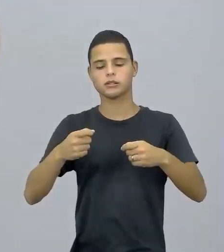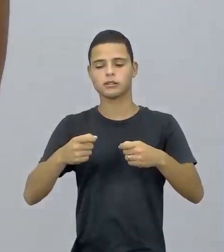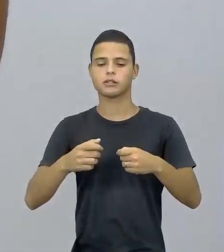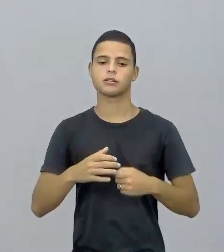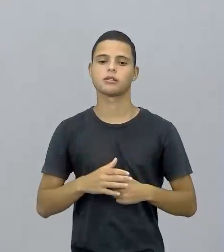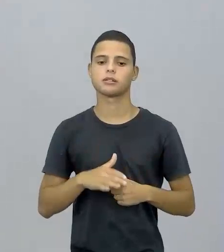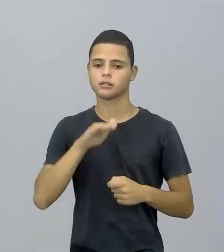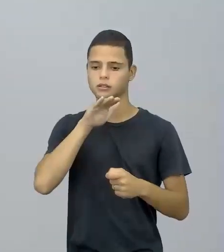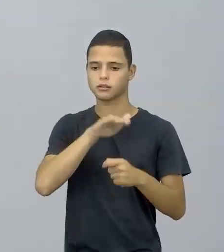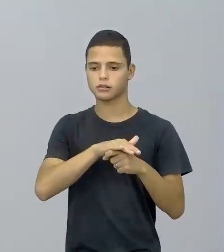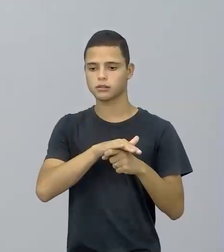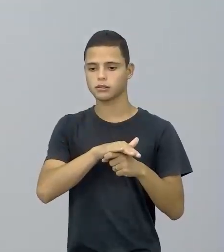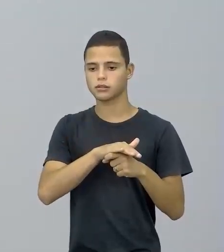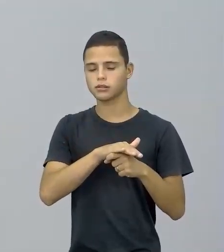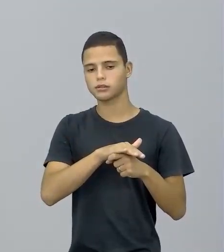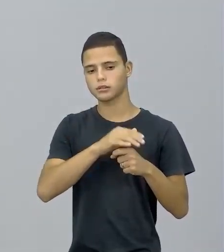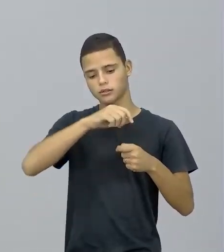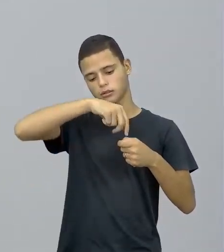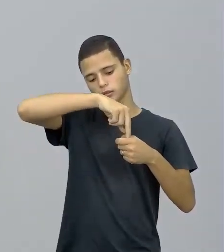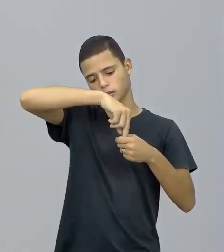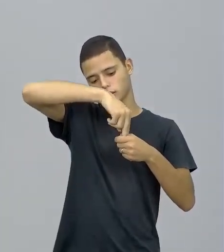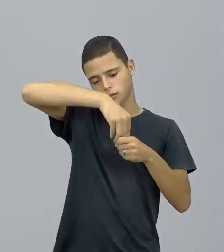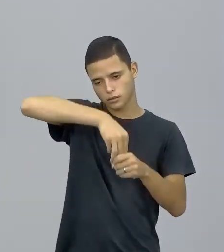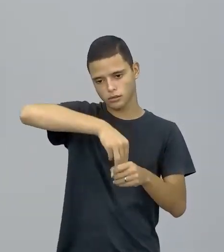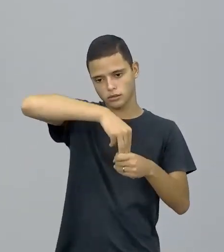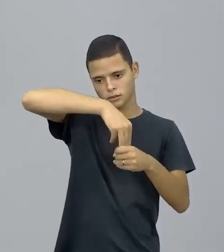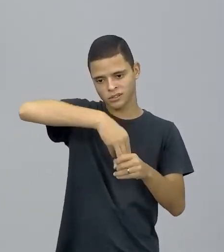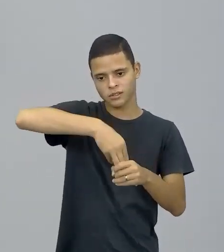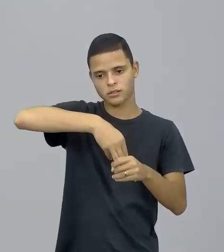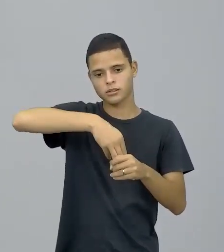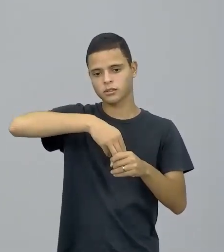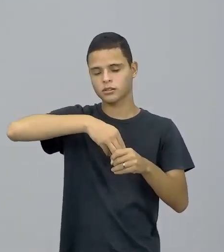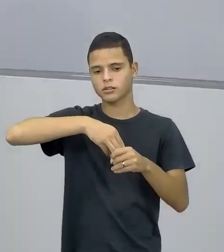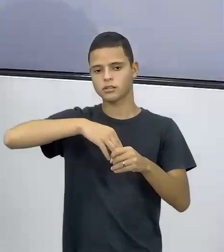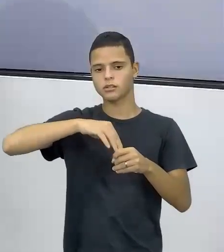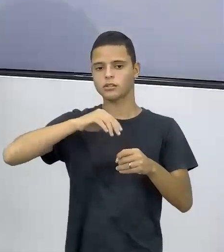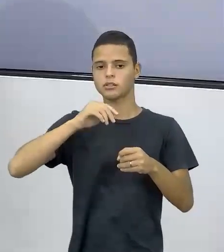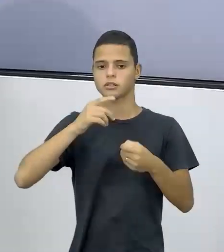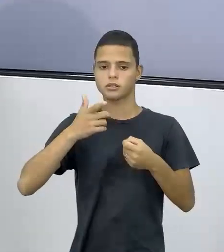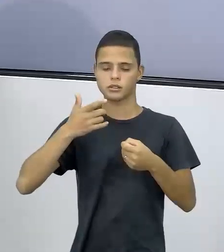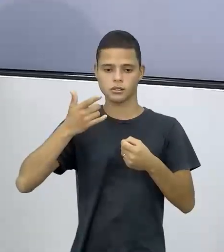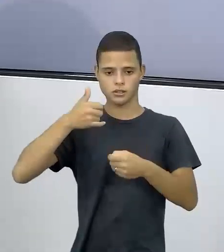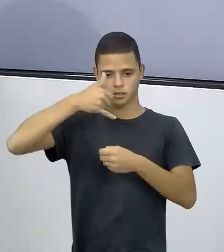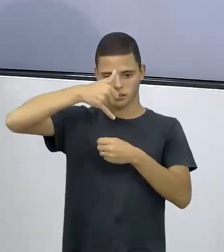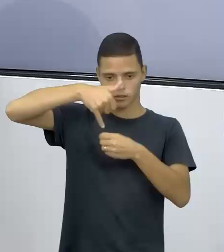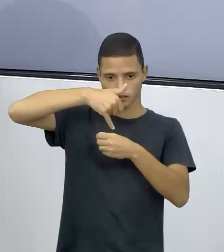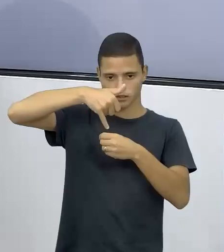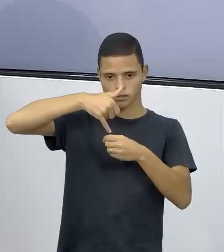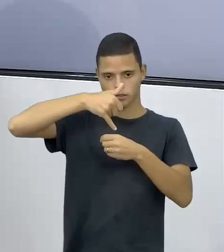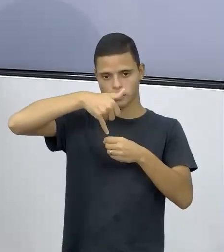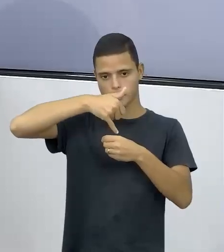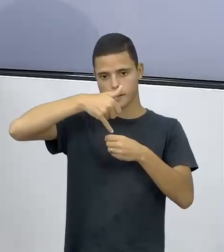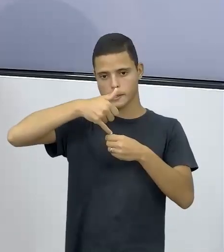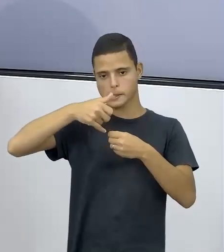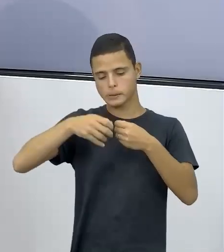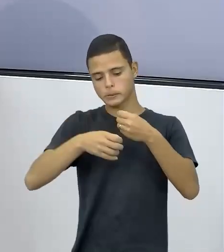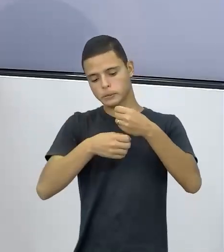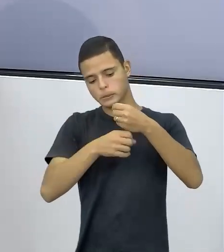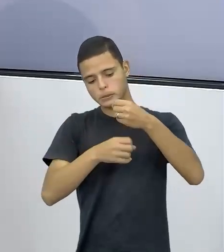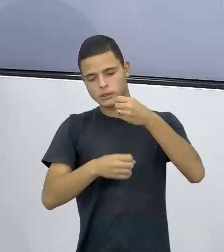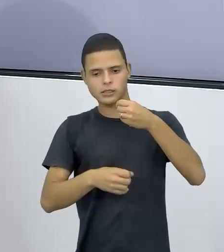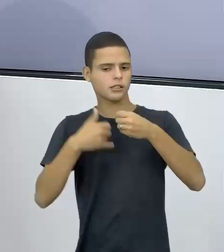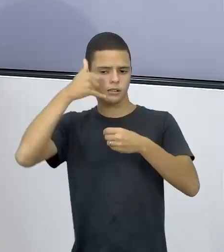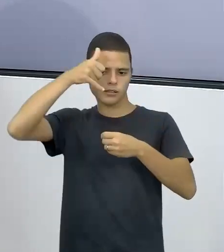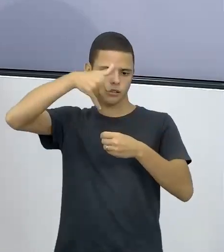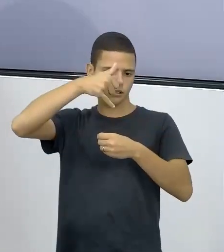deste equipamento, né, dessa mangueira. Dentro dele vocês vão colocar óleo, tá certo? Coloca óleo de cozinha mesmo, a